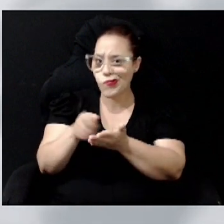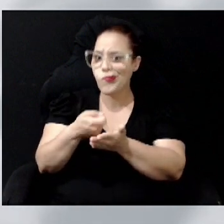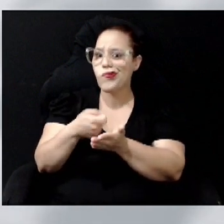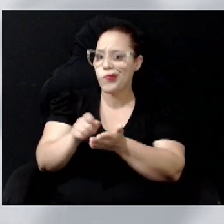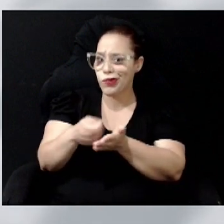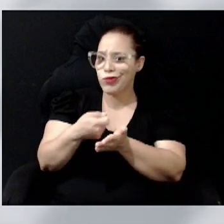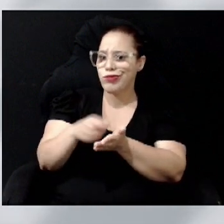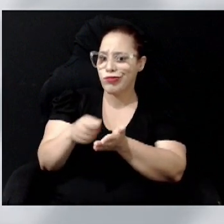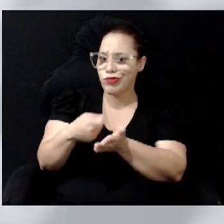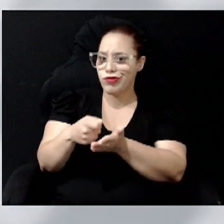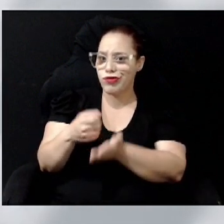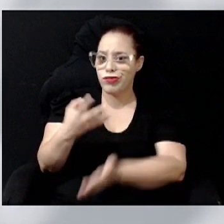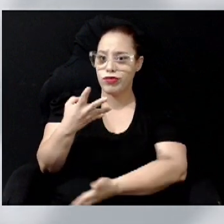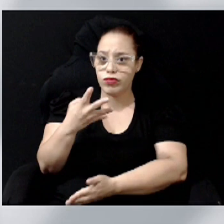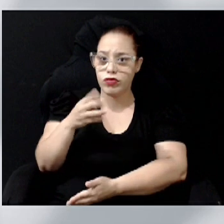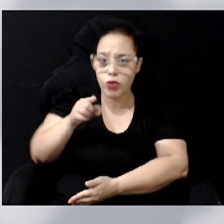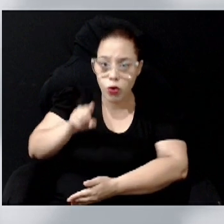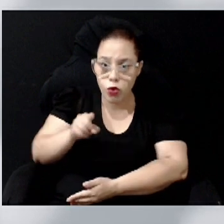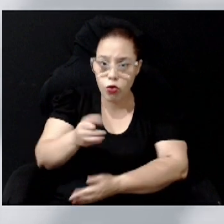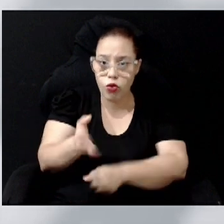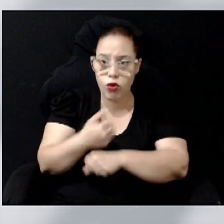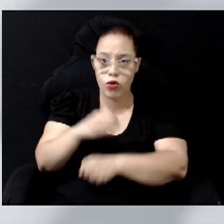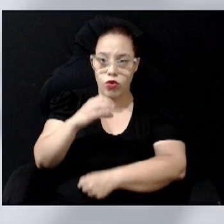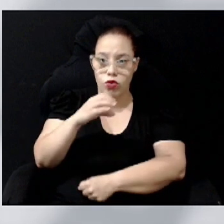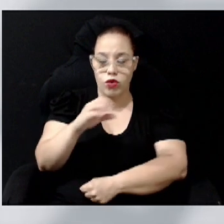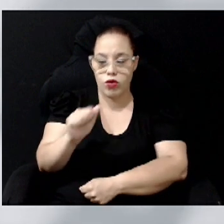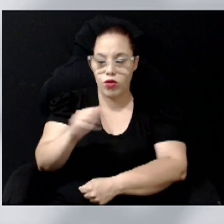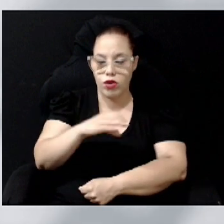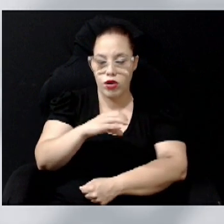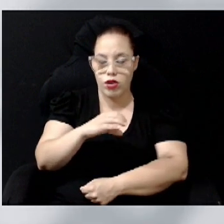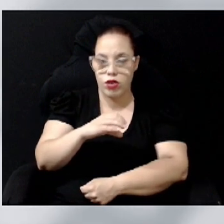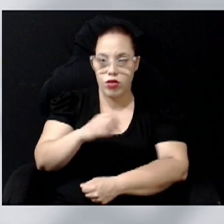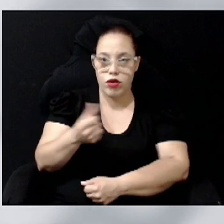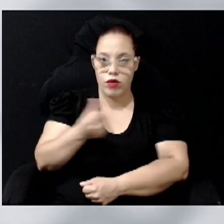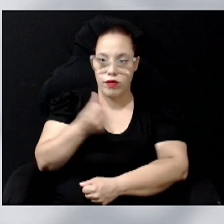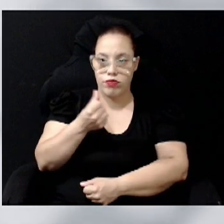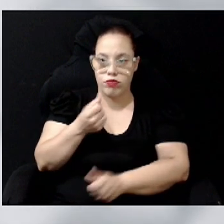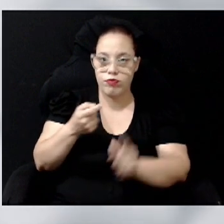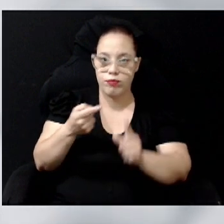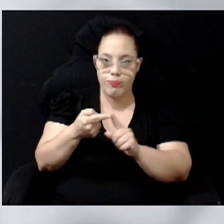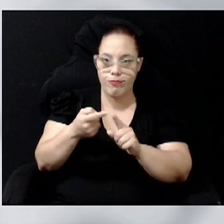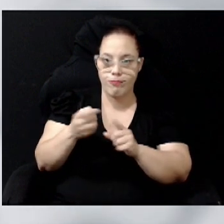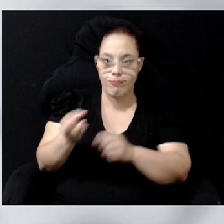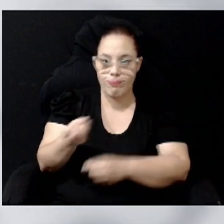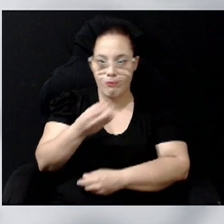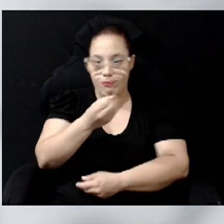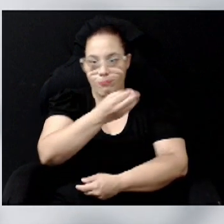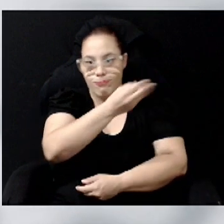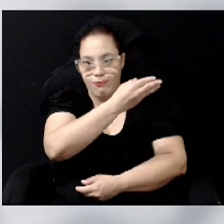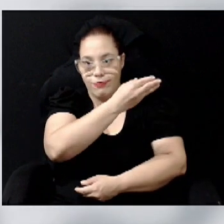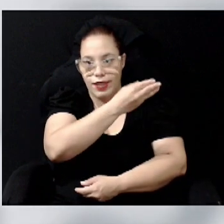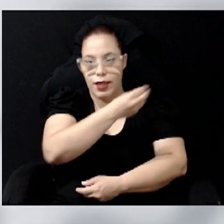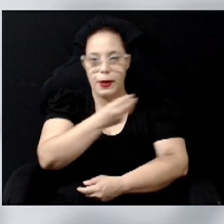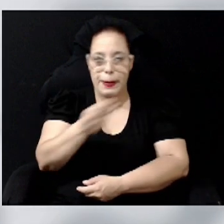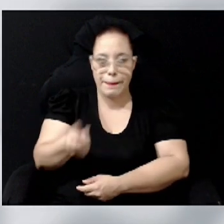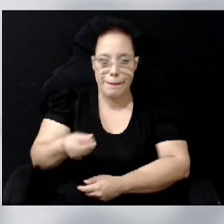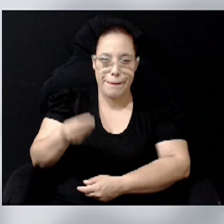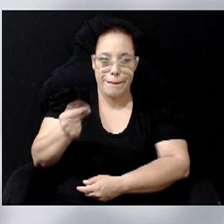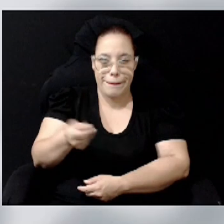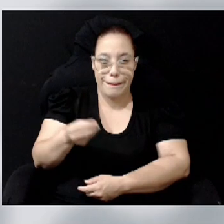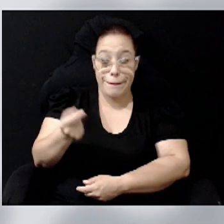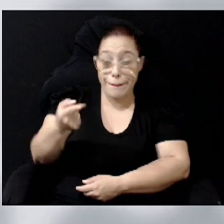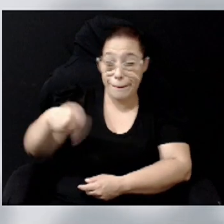de 4.000 anos antes de Cristo, com os primeiros relatos de viagens. Durante muito tempo, cabia a ele ser